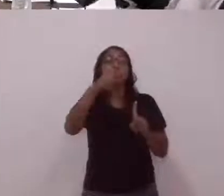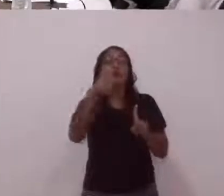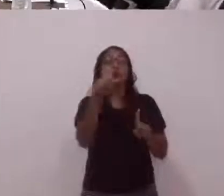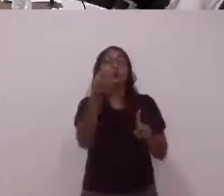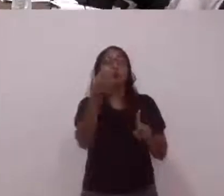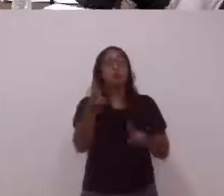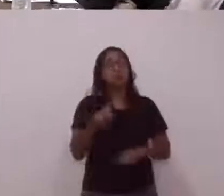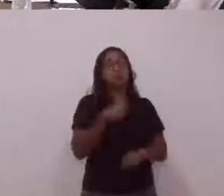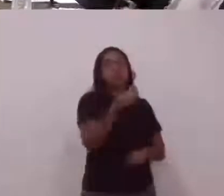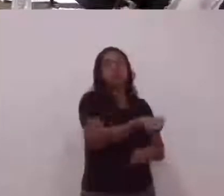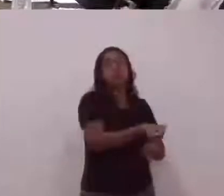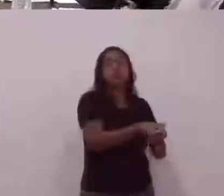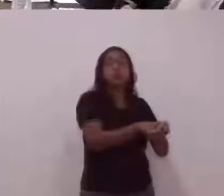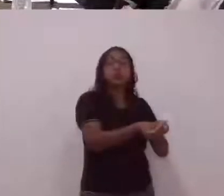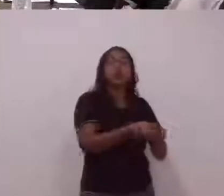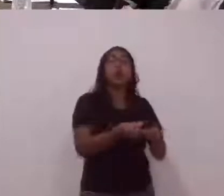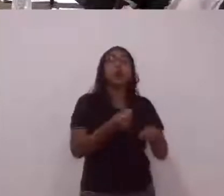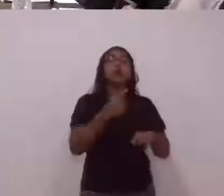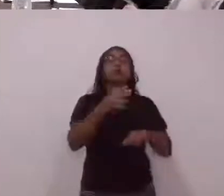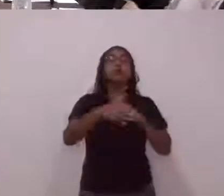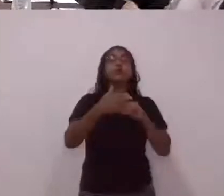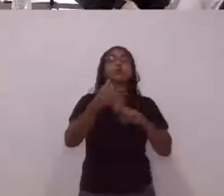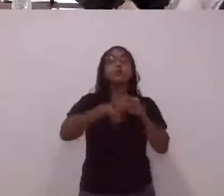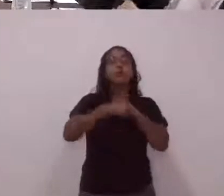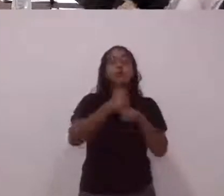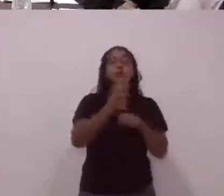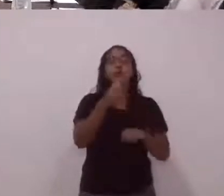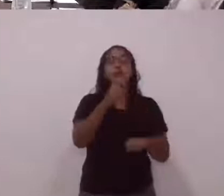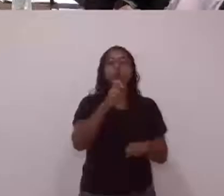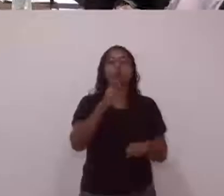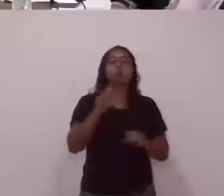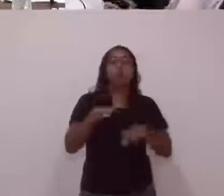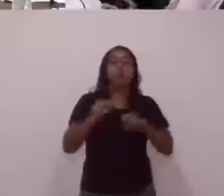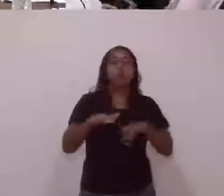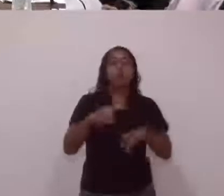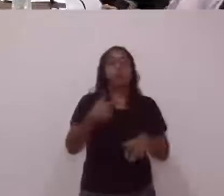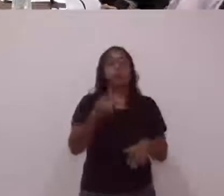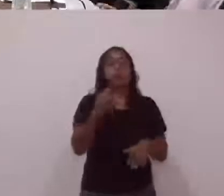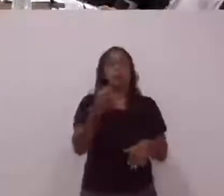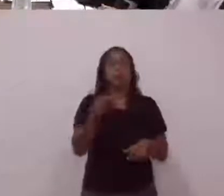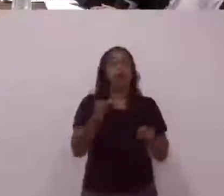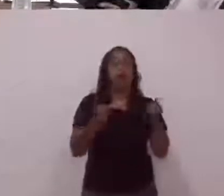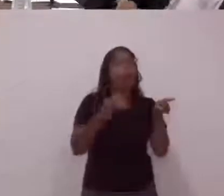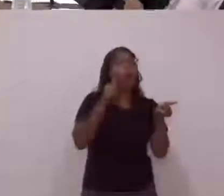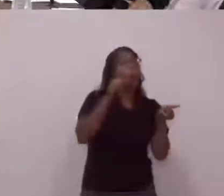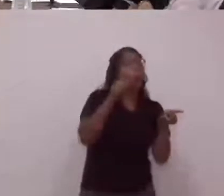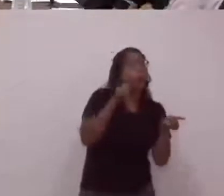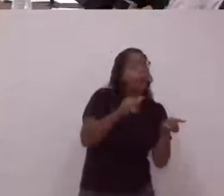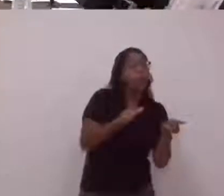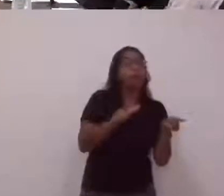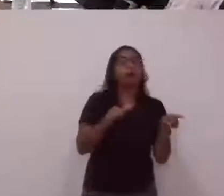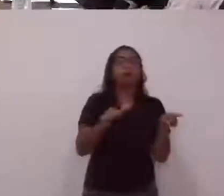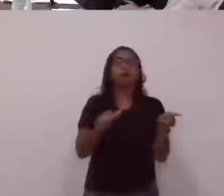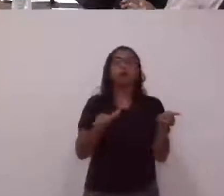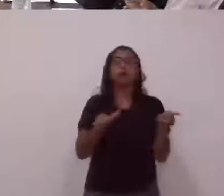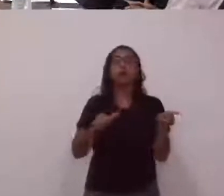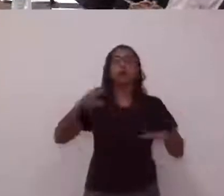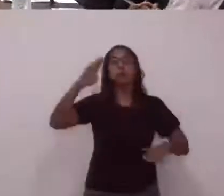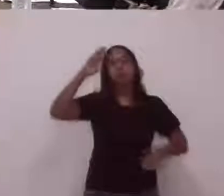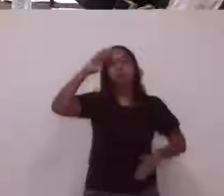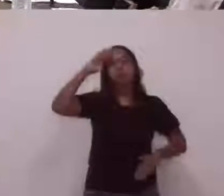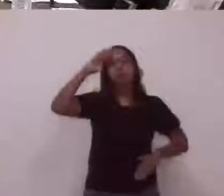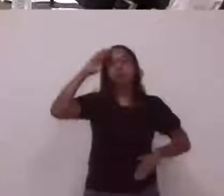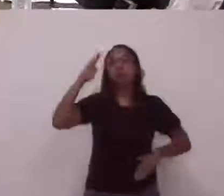Em 15 de setembro de 2016, a comandante da PM em Vinhedo, recepcionou e, em continente,